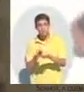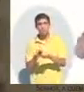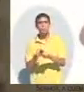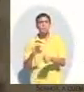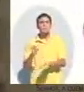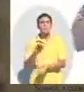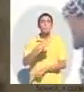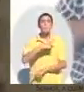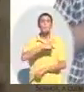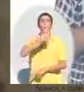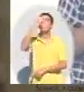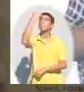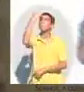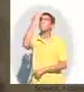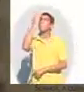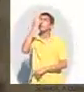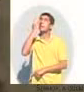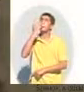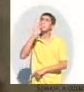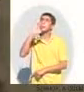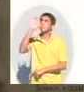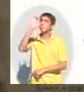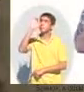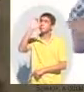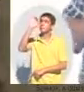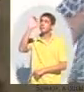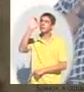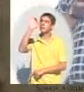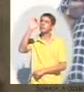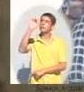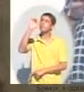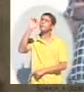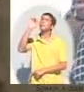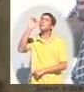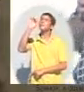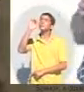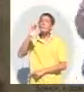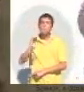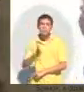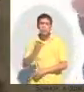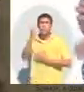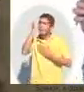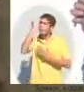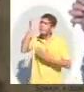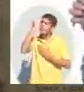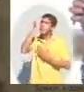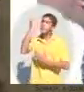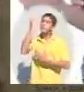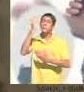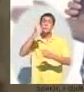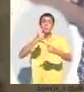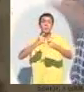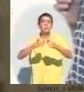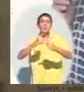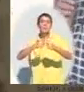de lepra, como também tinha pelo menos uns 7 mil capacitados para realizar a operação